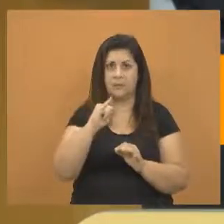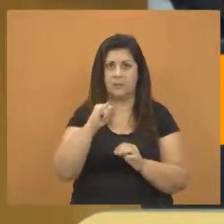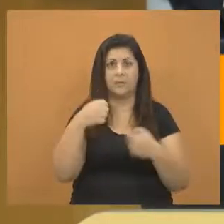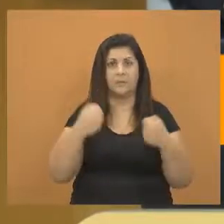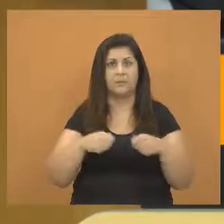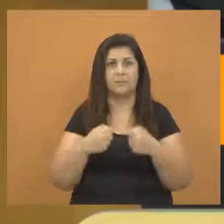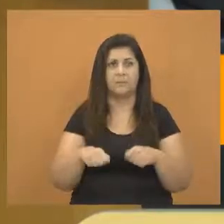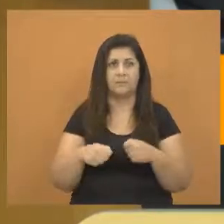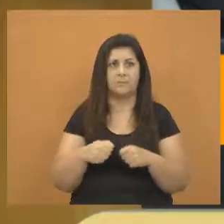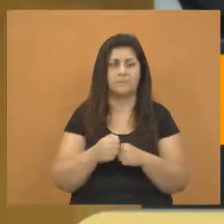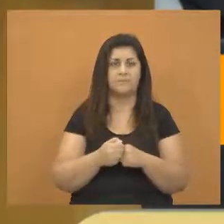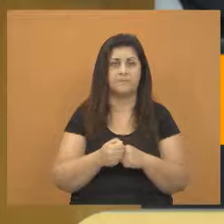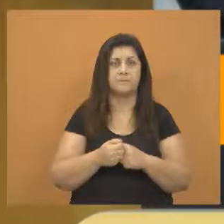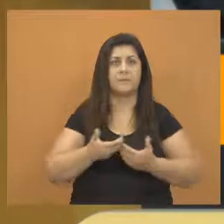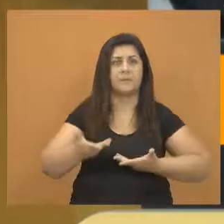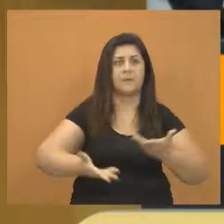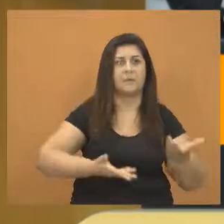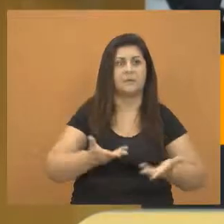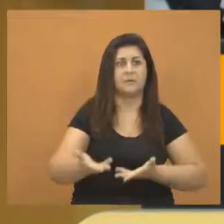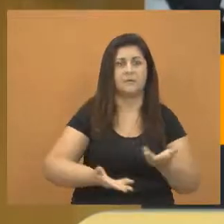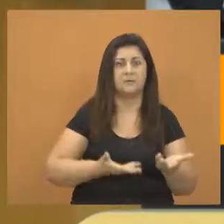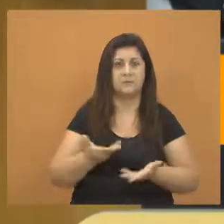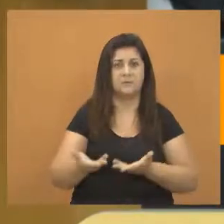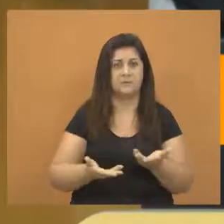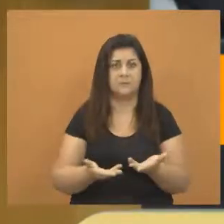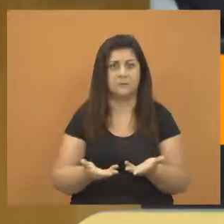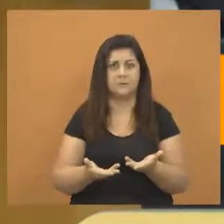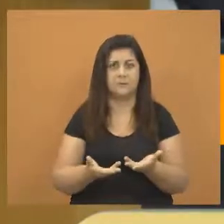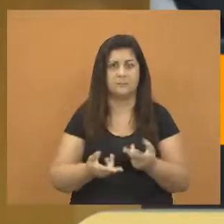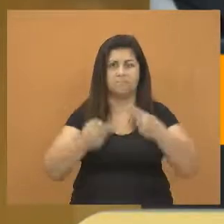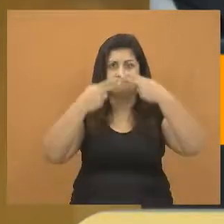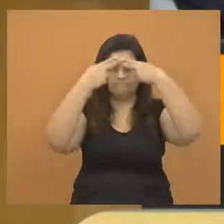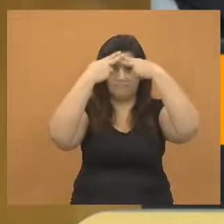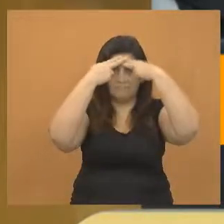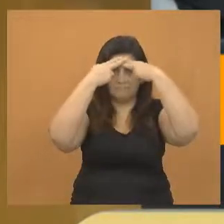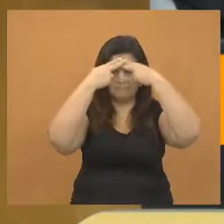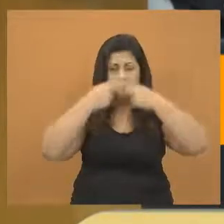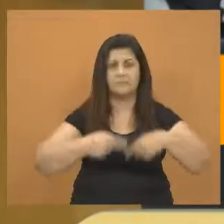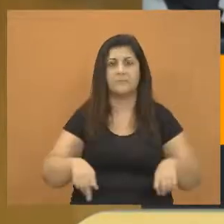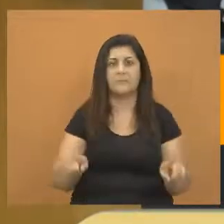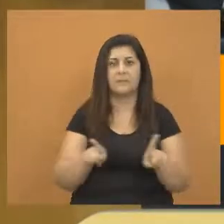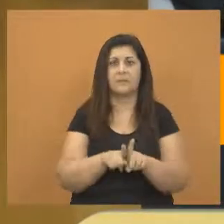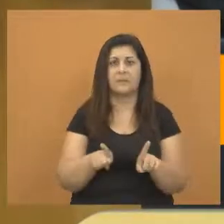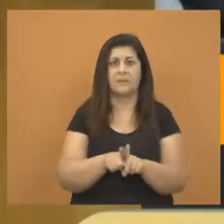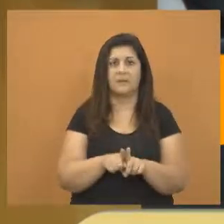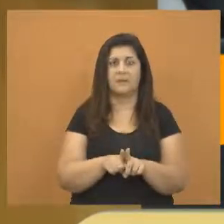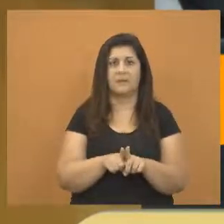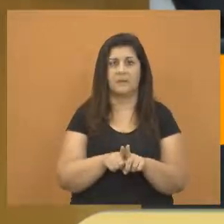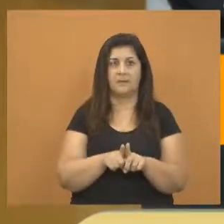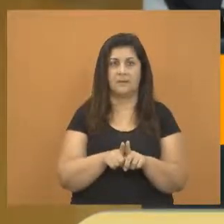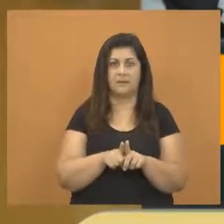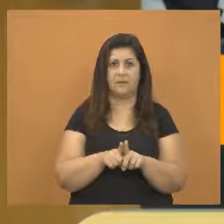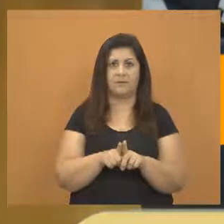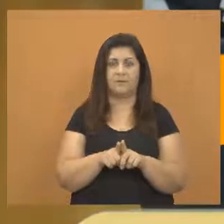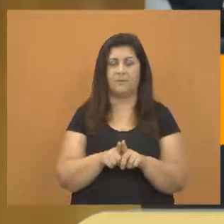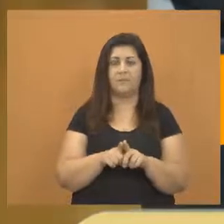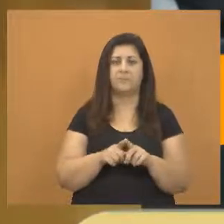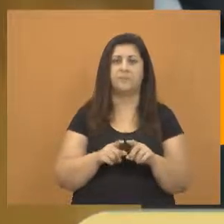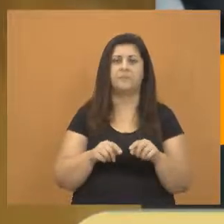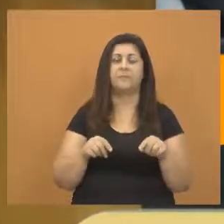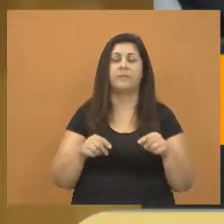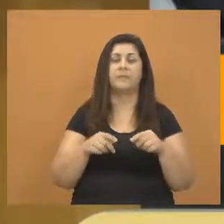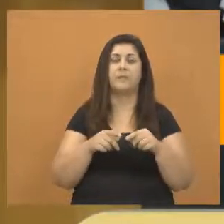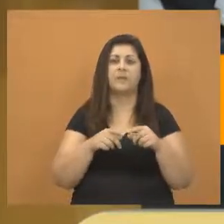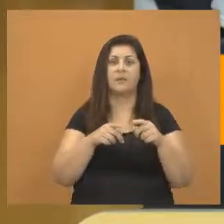financiamento, serviços de referência para trauma, ampliação do PSF Parque Meia